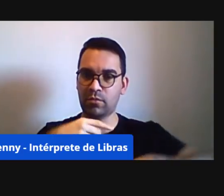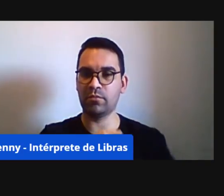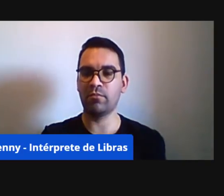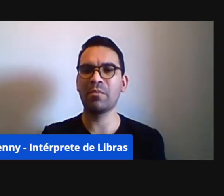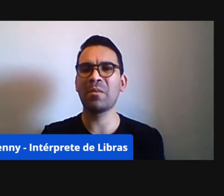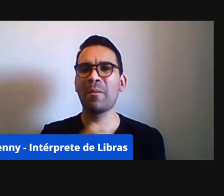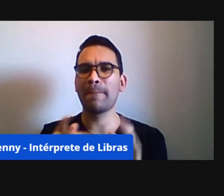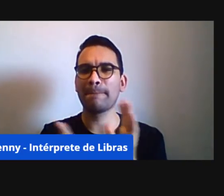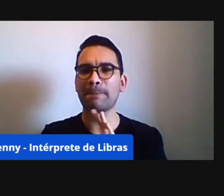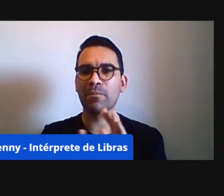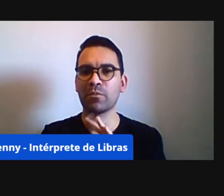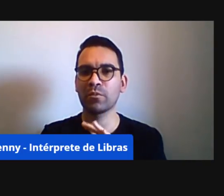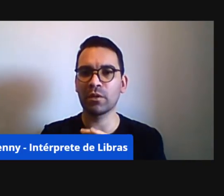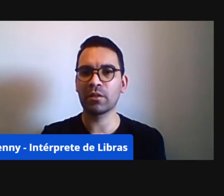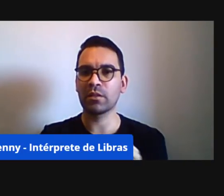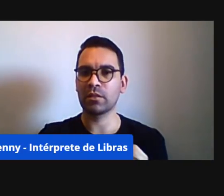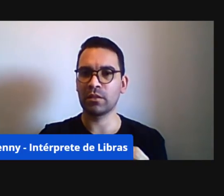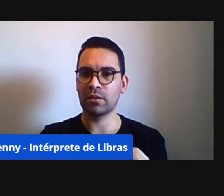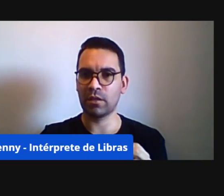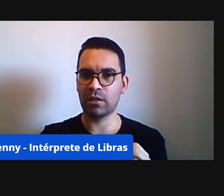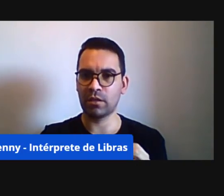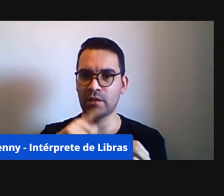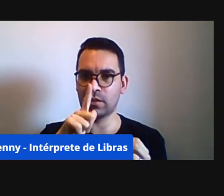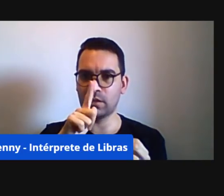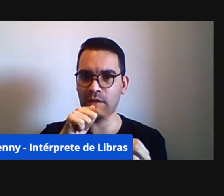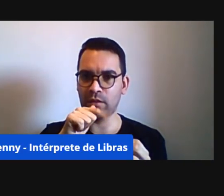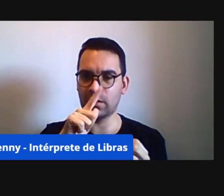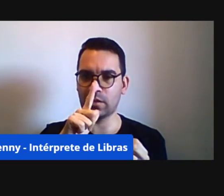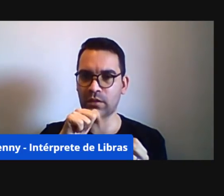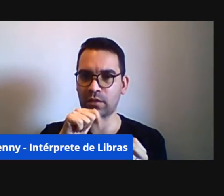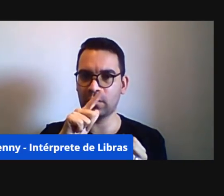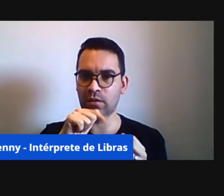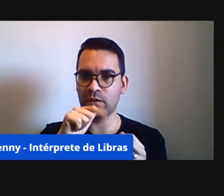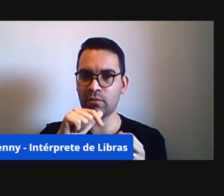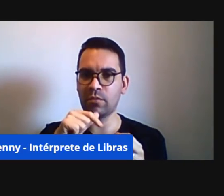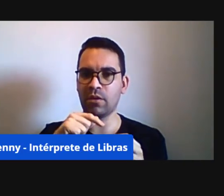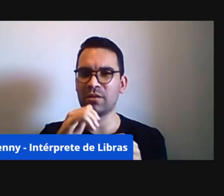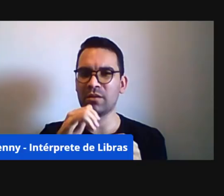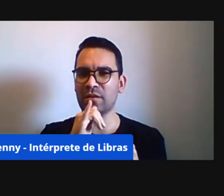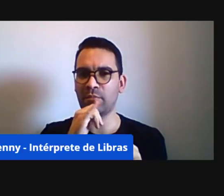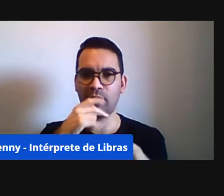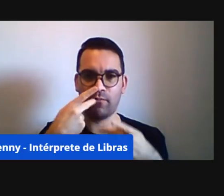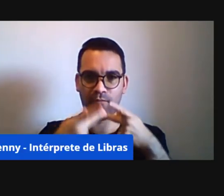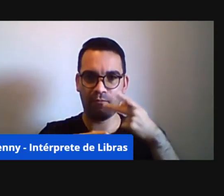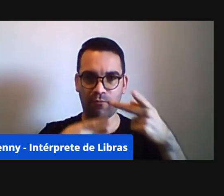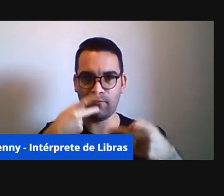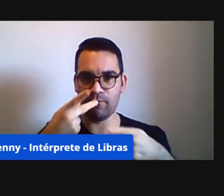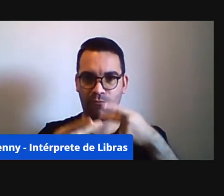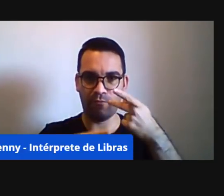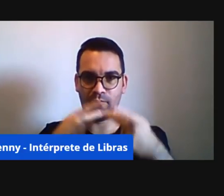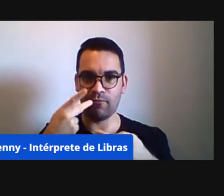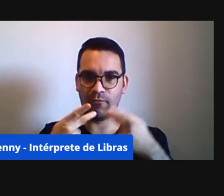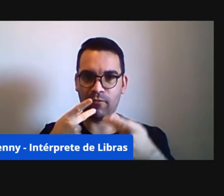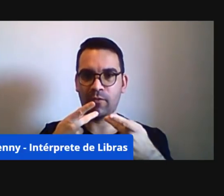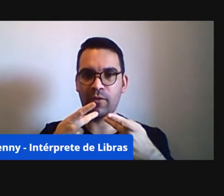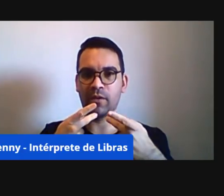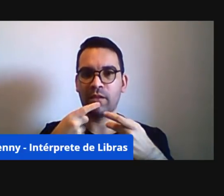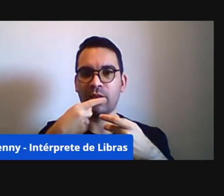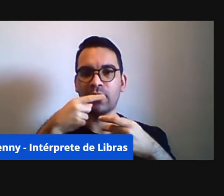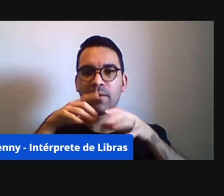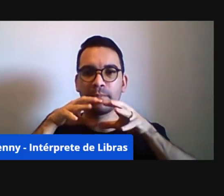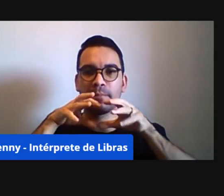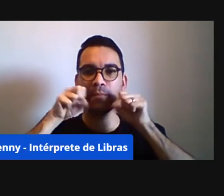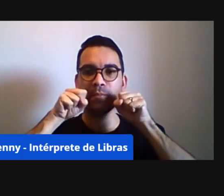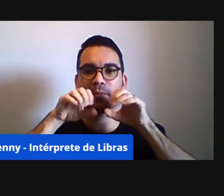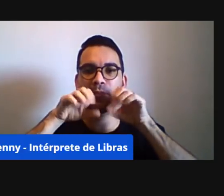umidade que traz na máscara, com a nossa fala. Conforme a gente vai falando, a máscara fica um pouco úmida. Então, por isso, ela acaba